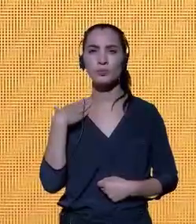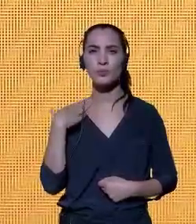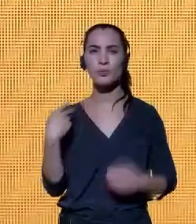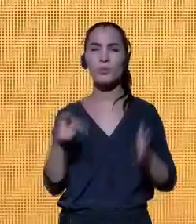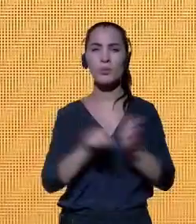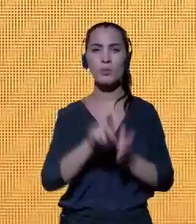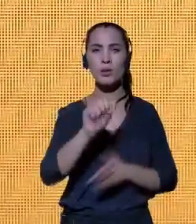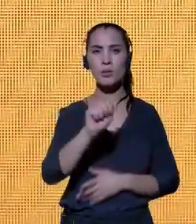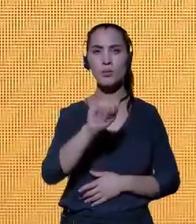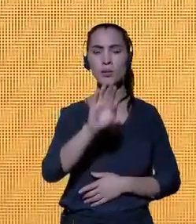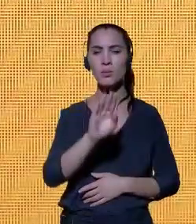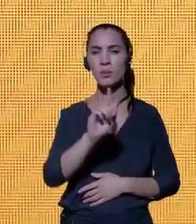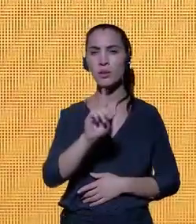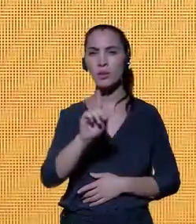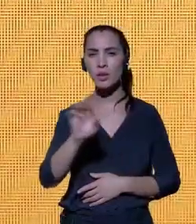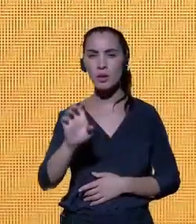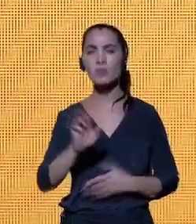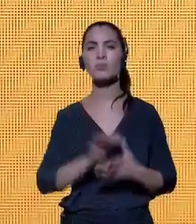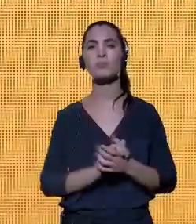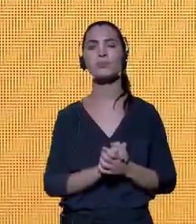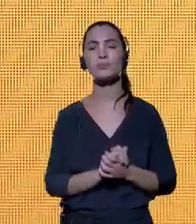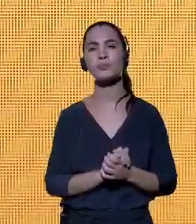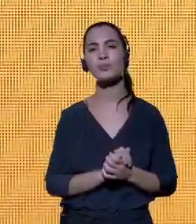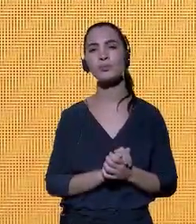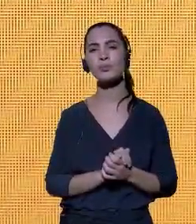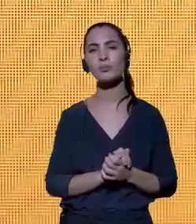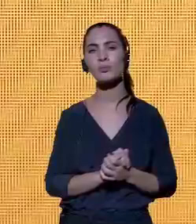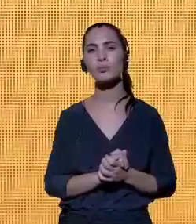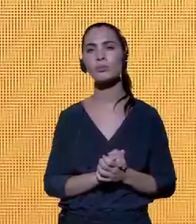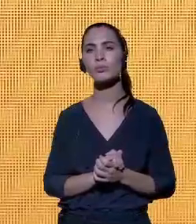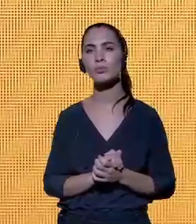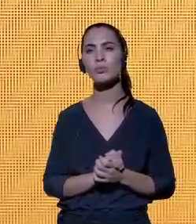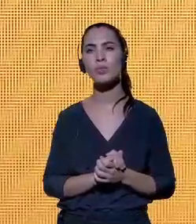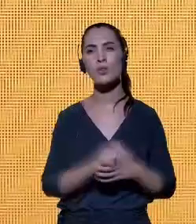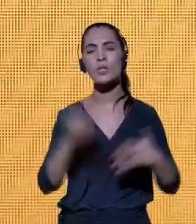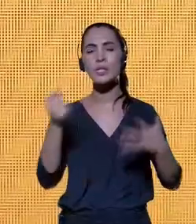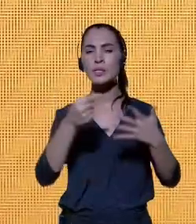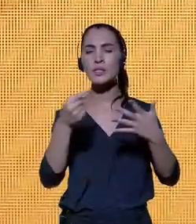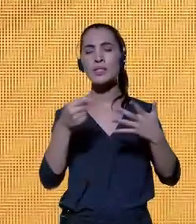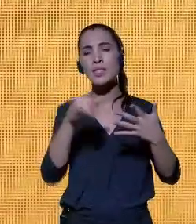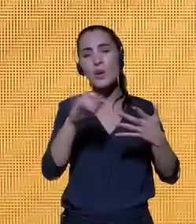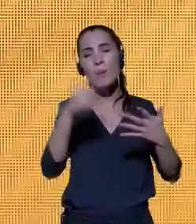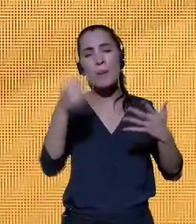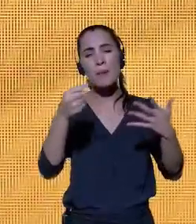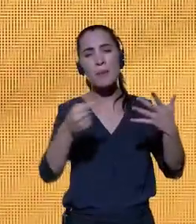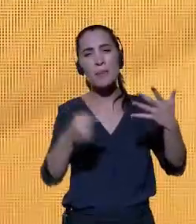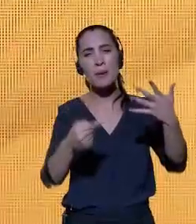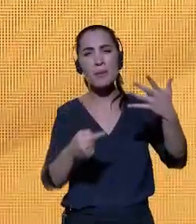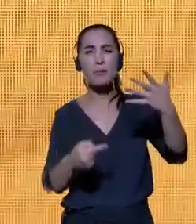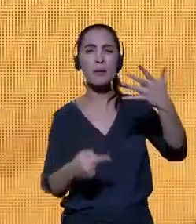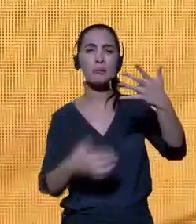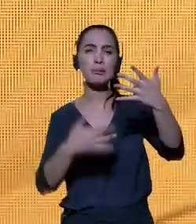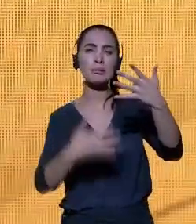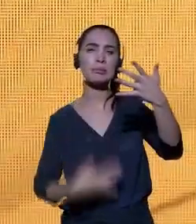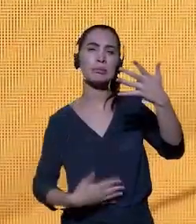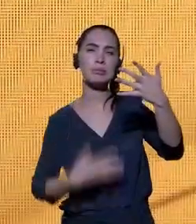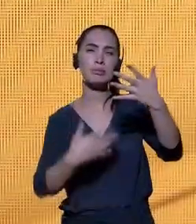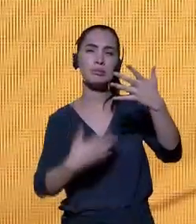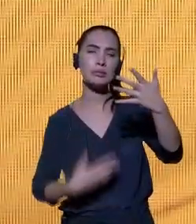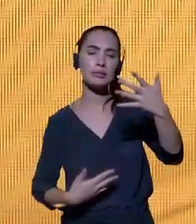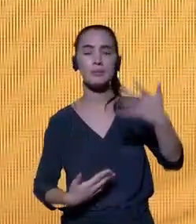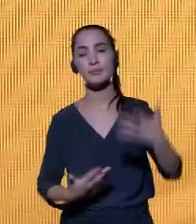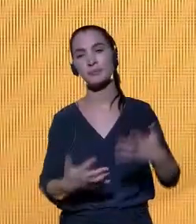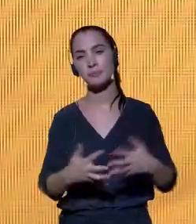parte BNDES, BRDE, Bandesu. Bom, se eu for citar todos aqui, eu vou passar a noite, né?